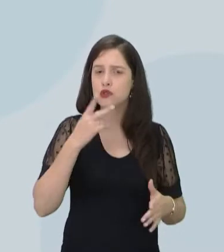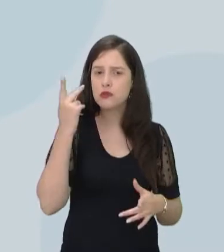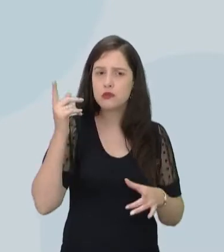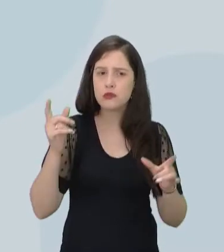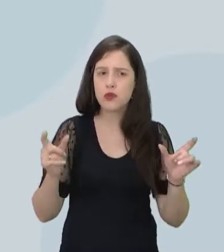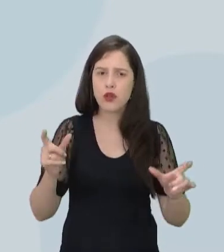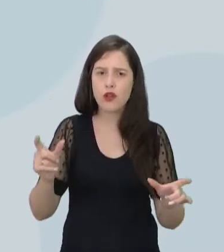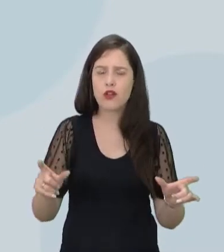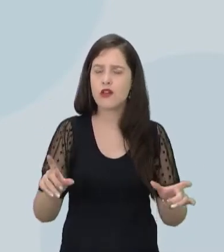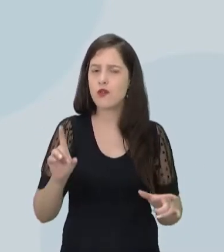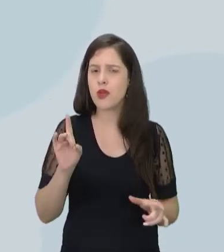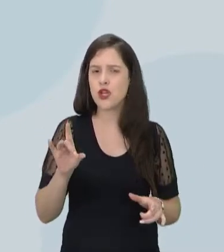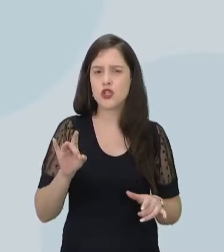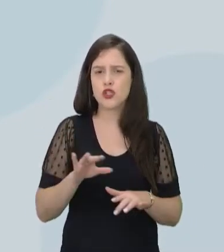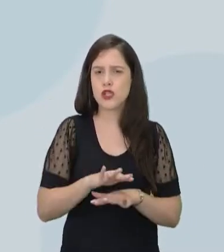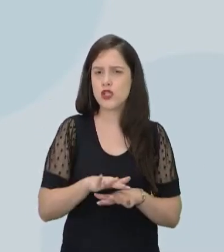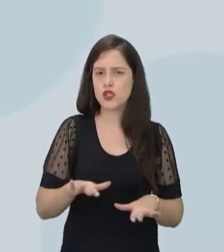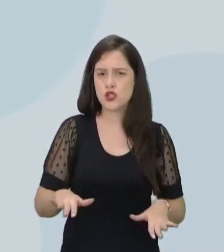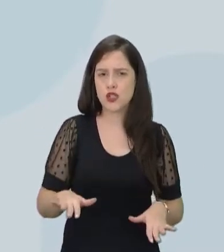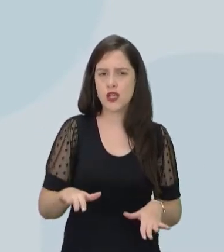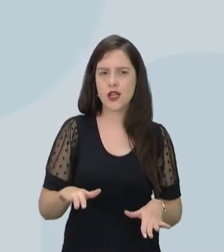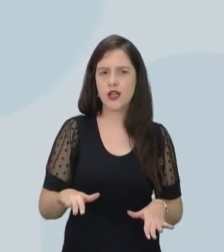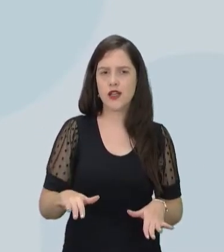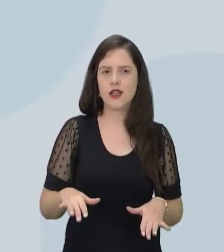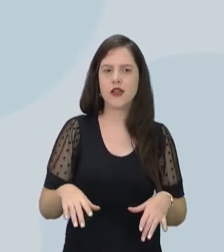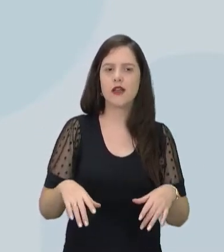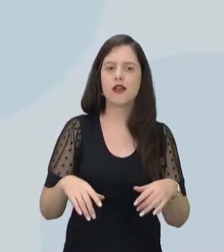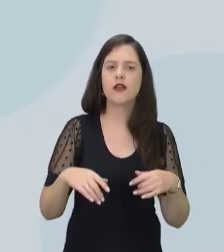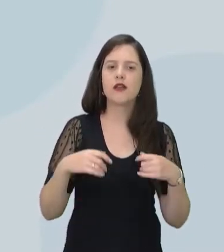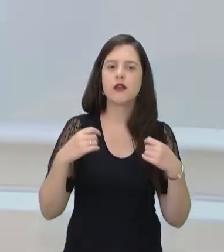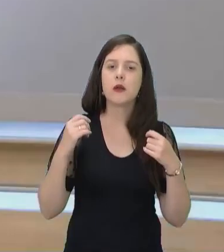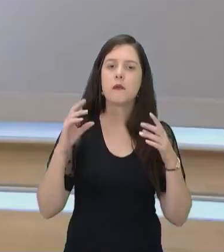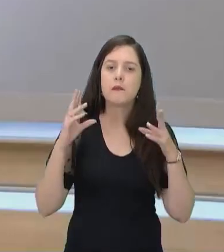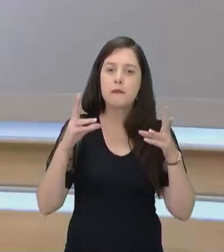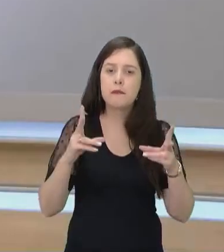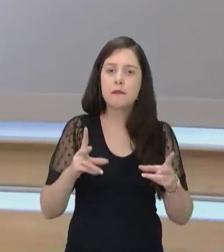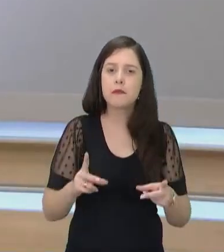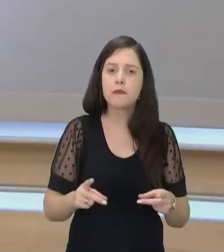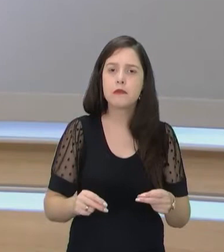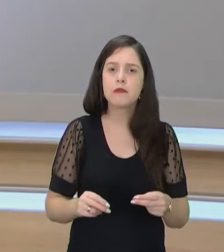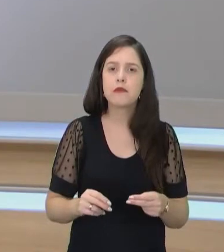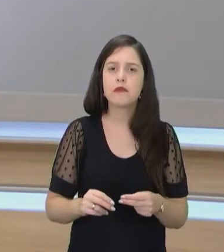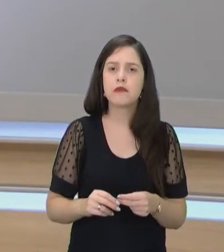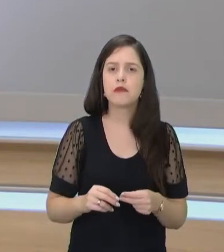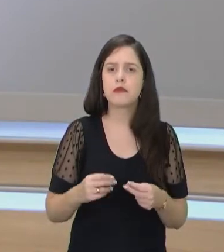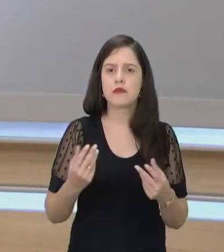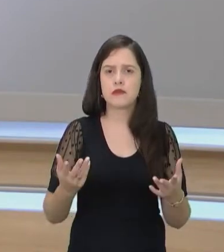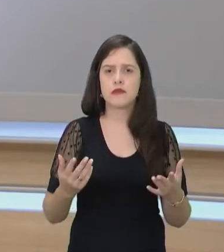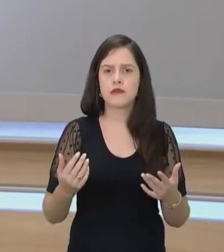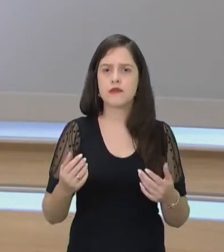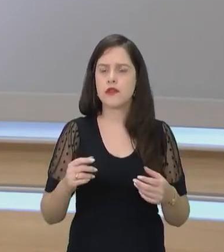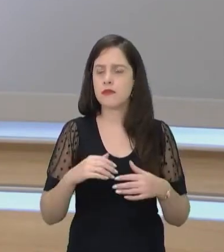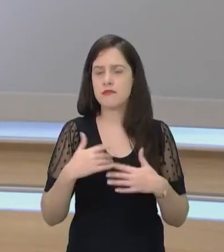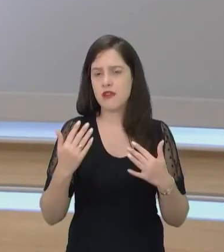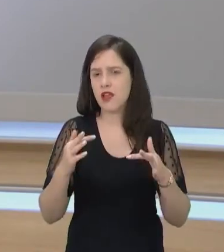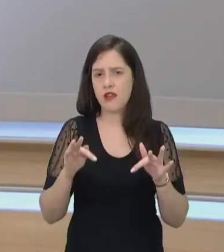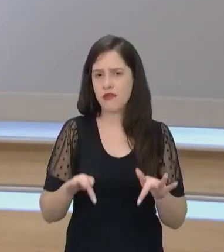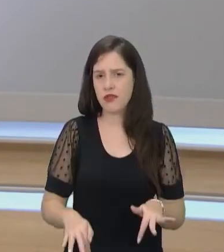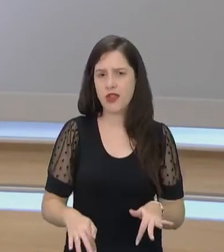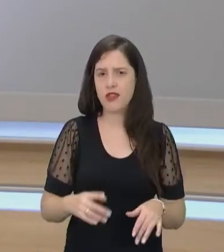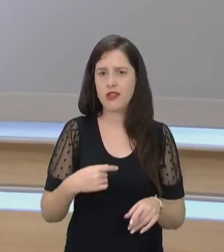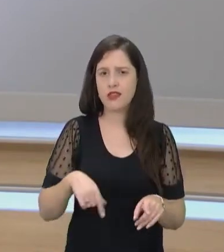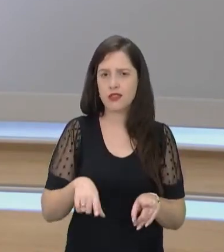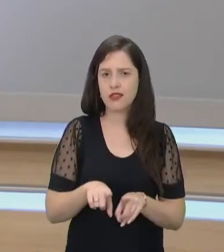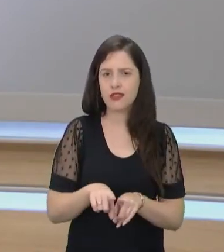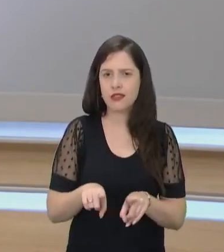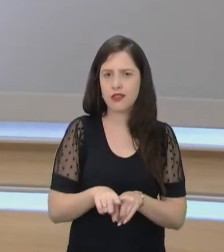Porque não só essa área, né, ela está sofrendo com tudo isso, então chorume, gases, enfim, mas a gente também tem